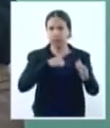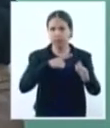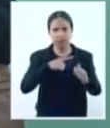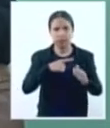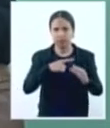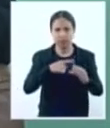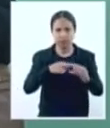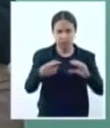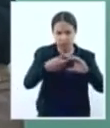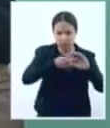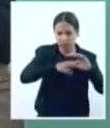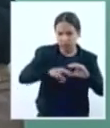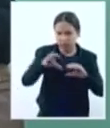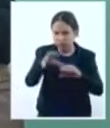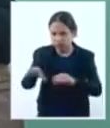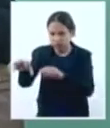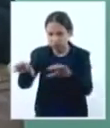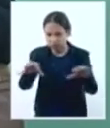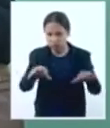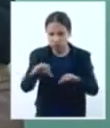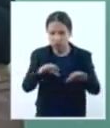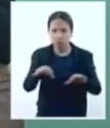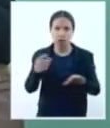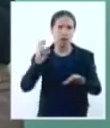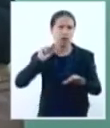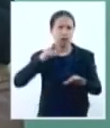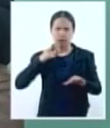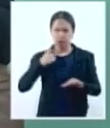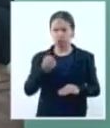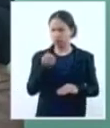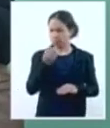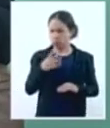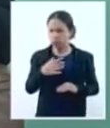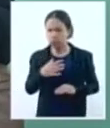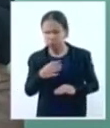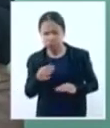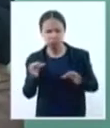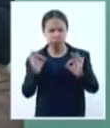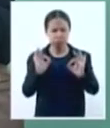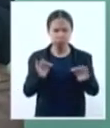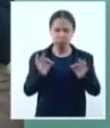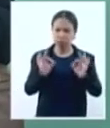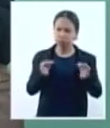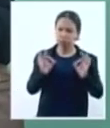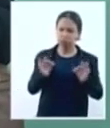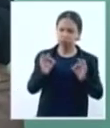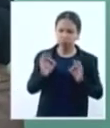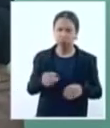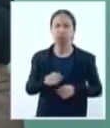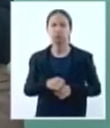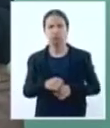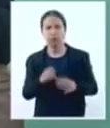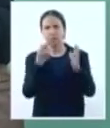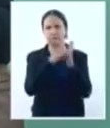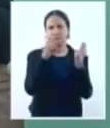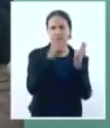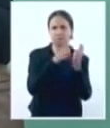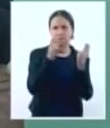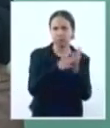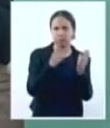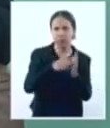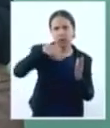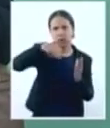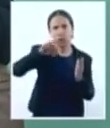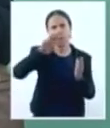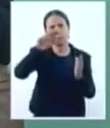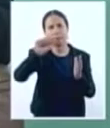separadinha. Metal, verdade. Só que é bem separado mesmo. Né? Não é só lixo seco e lixo orgânico. Né? Vidro, metal, plástico, papel, isso e aquilo.